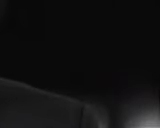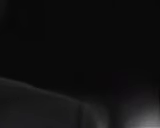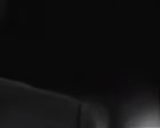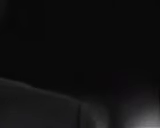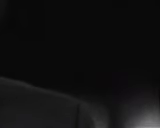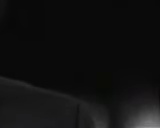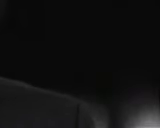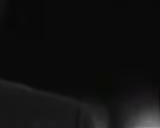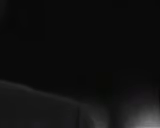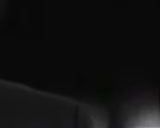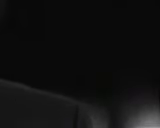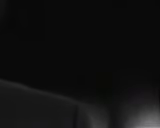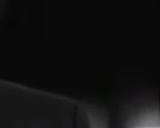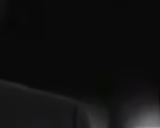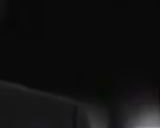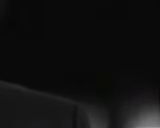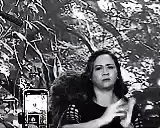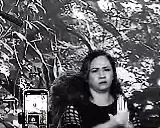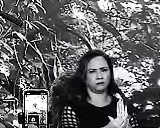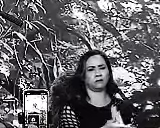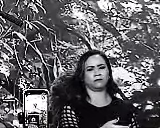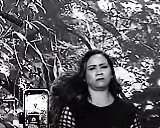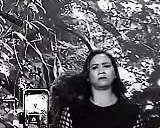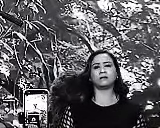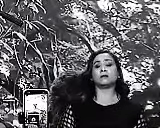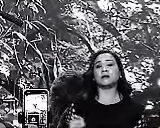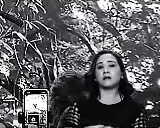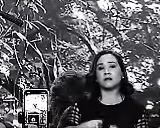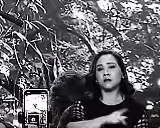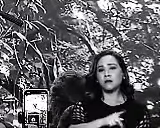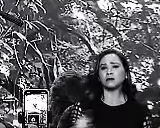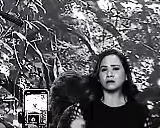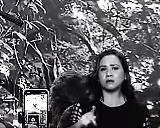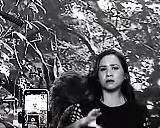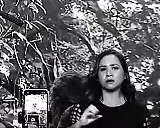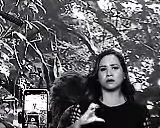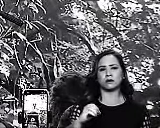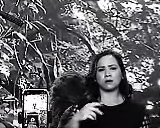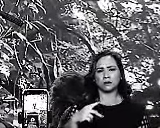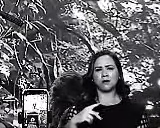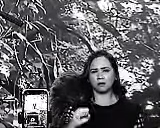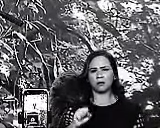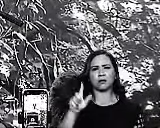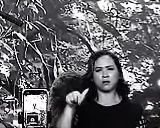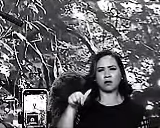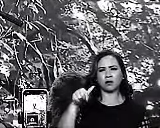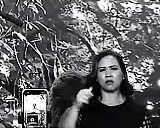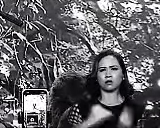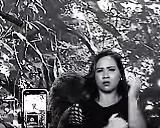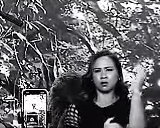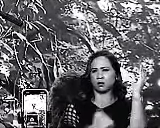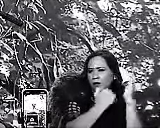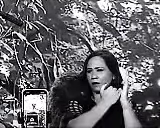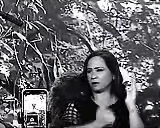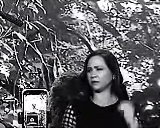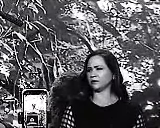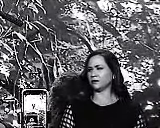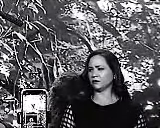A demagogia lulista precisa da miséria e da ignorância para sobreviver. Chafurda na